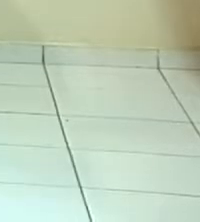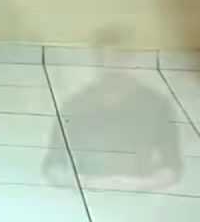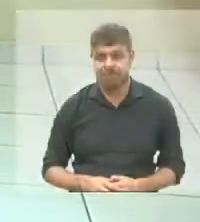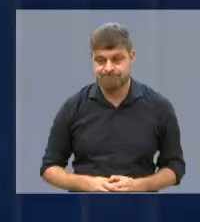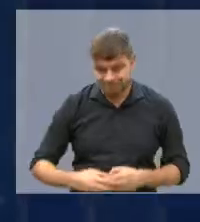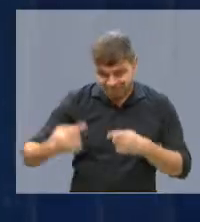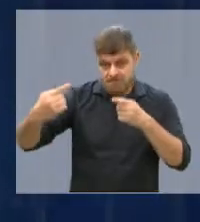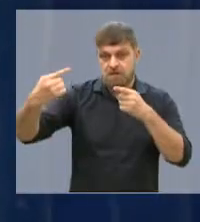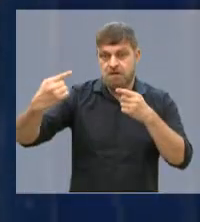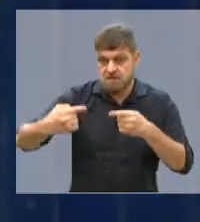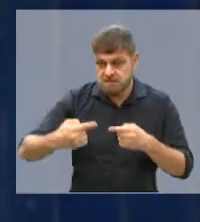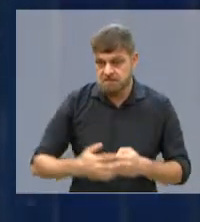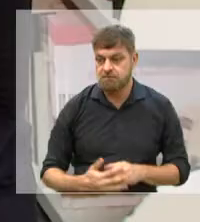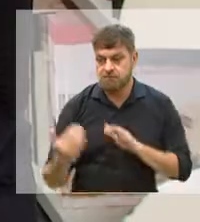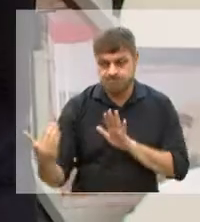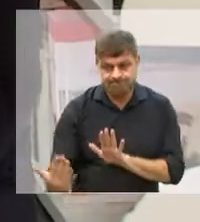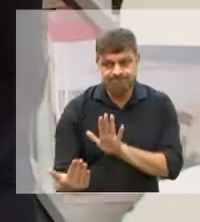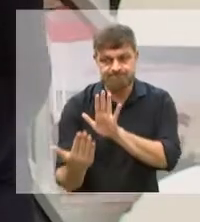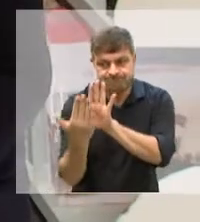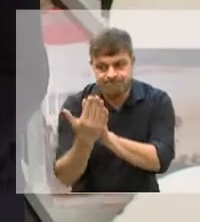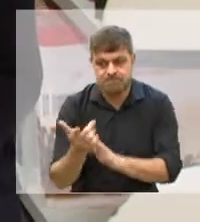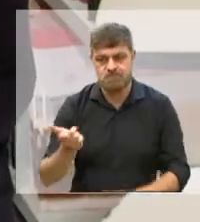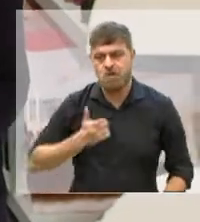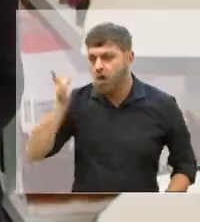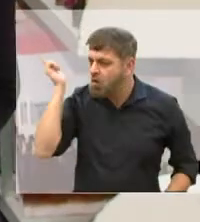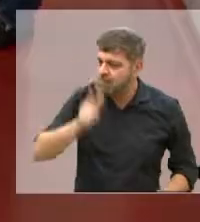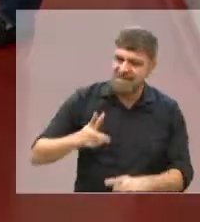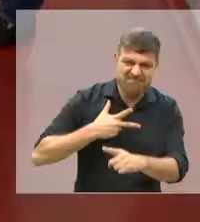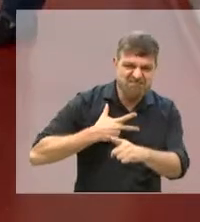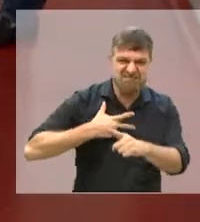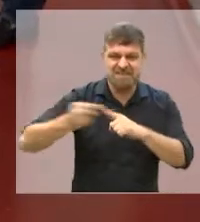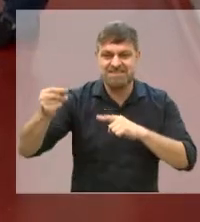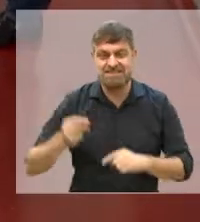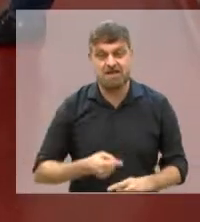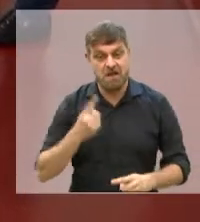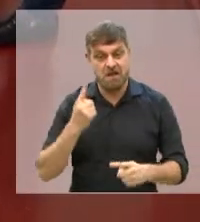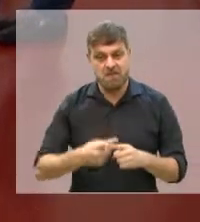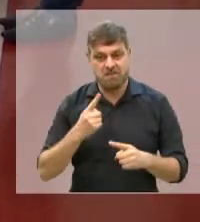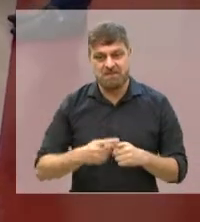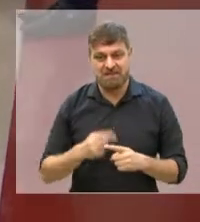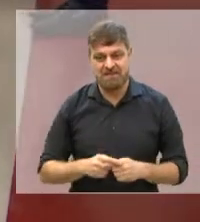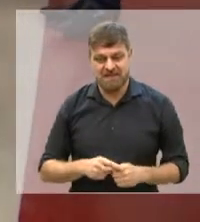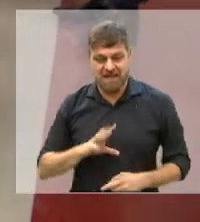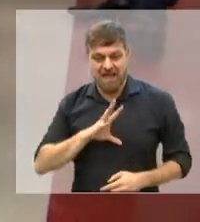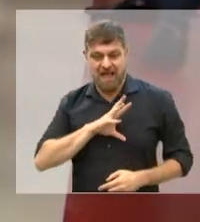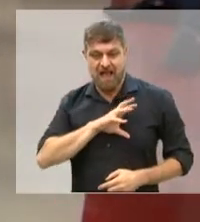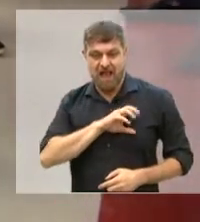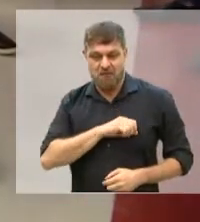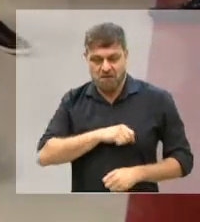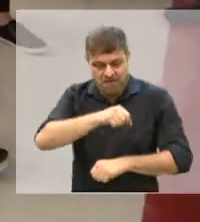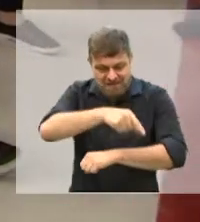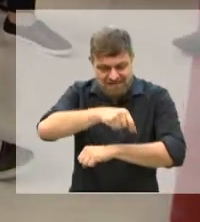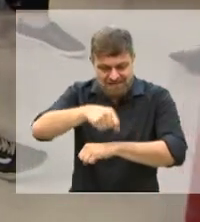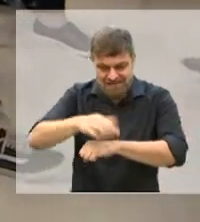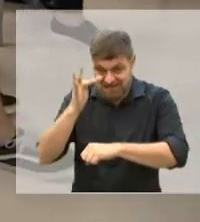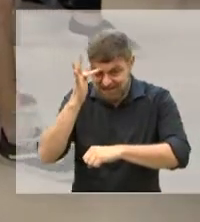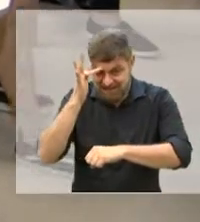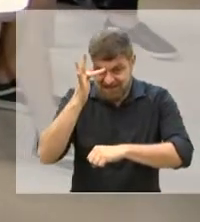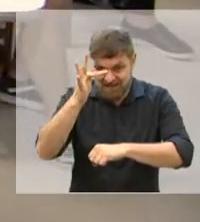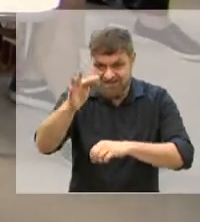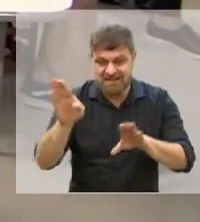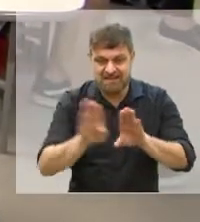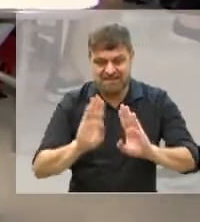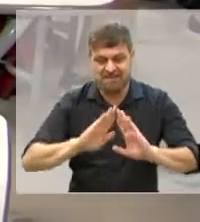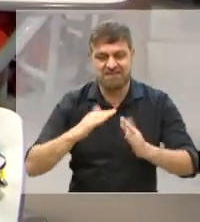muitos desafios que eles encaram e tiram de letra. Afinal, a semente do amanhã também brota dentro